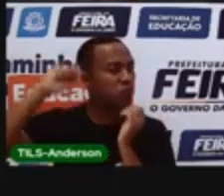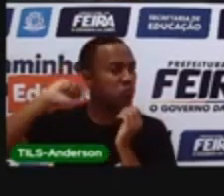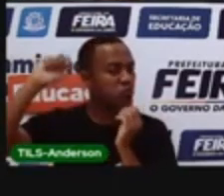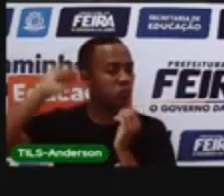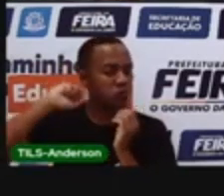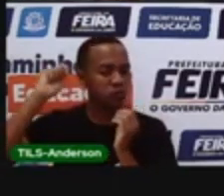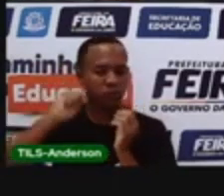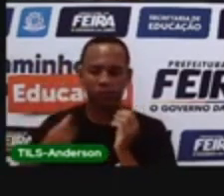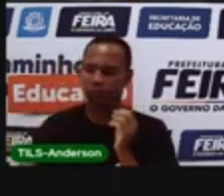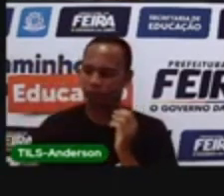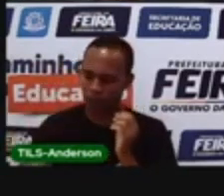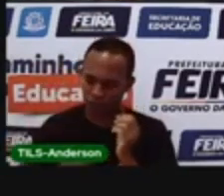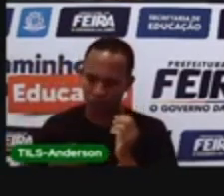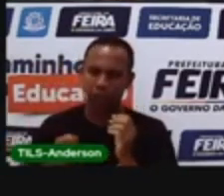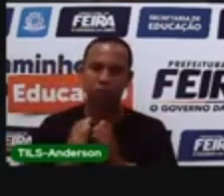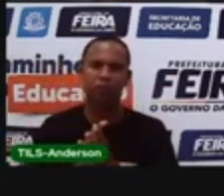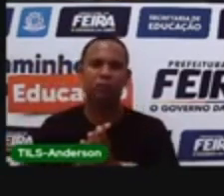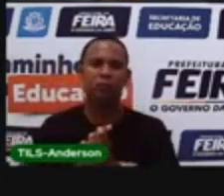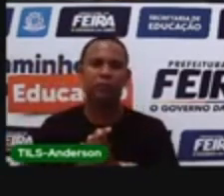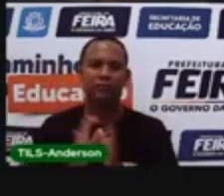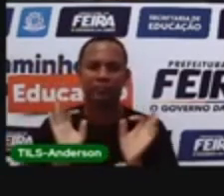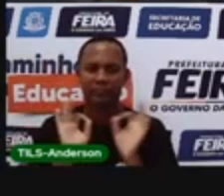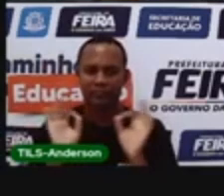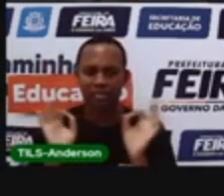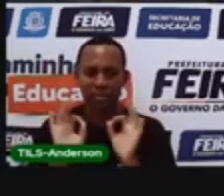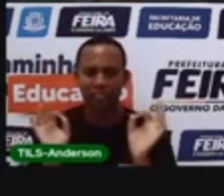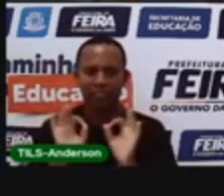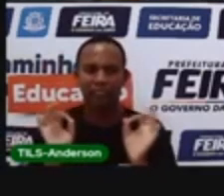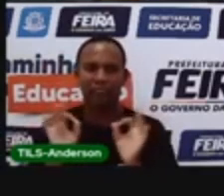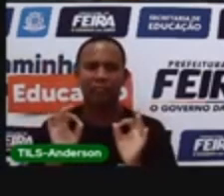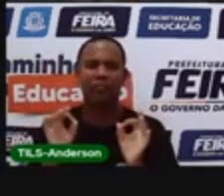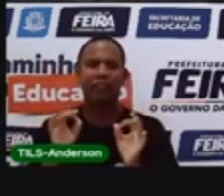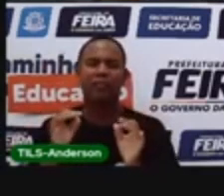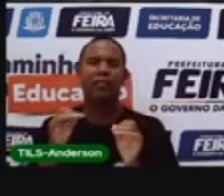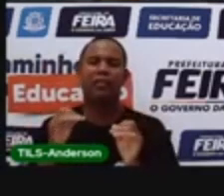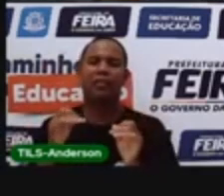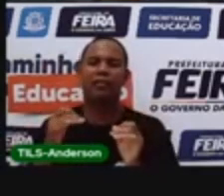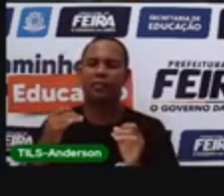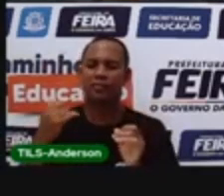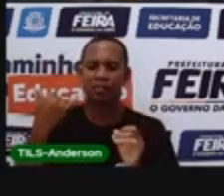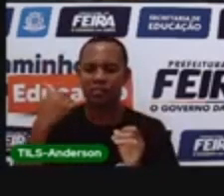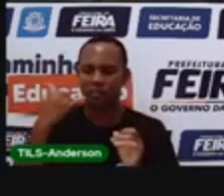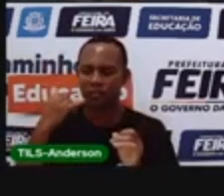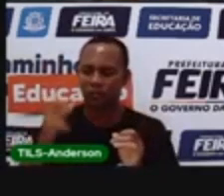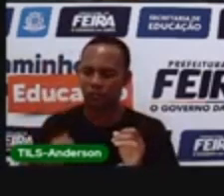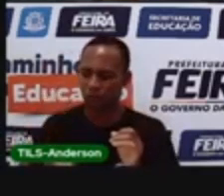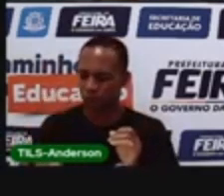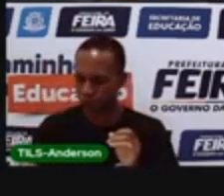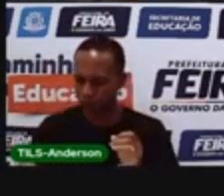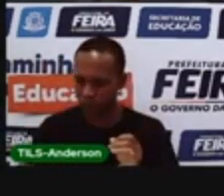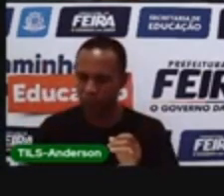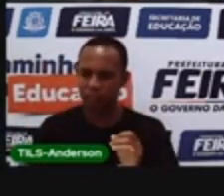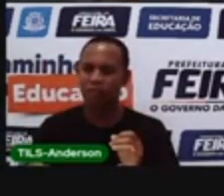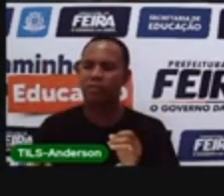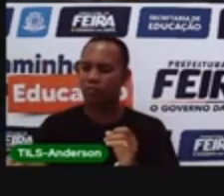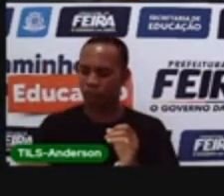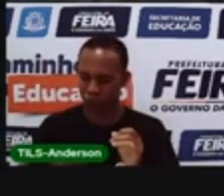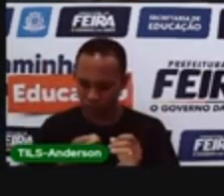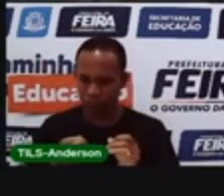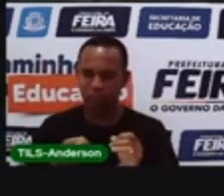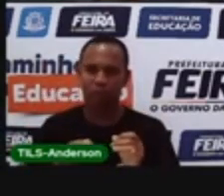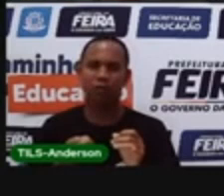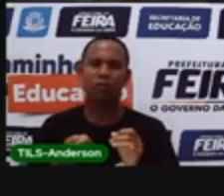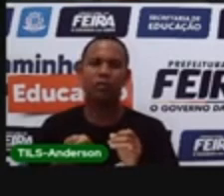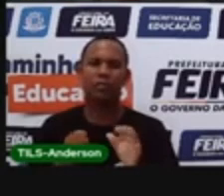cabelo. Tira da tomada. Não estou utilizando o carregador do celular. Tiro da tomada.